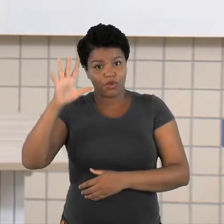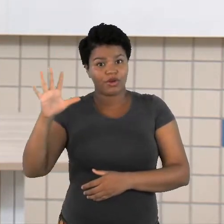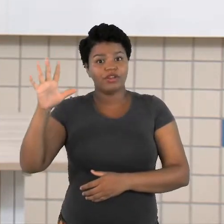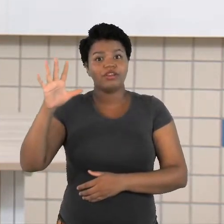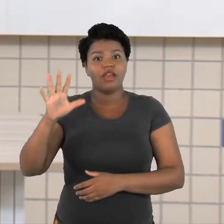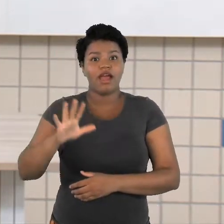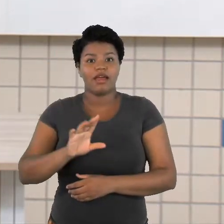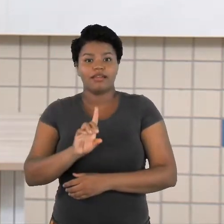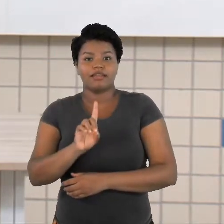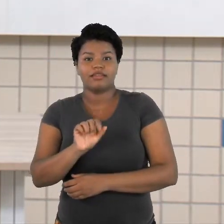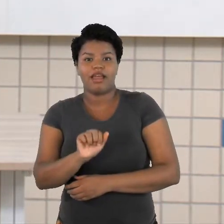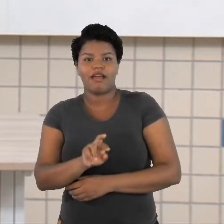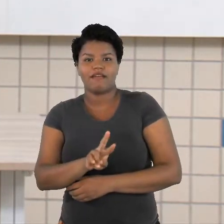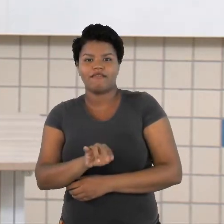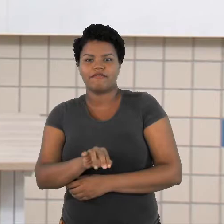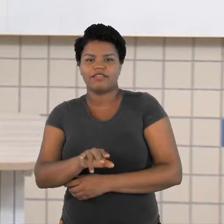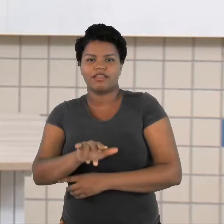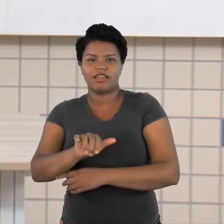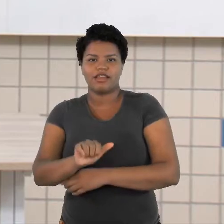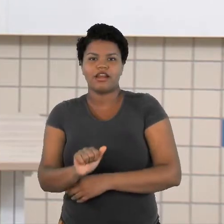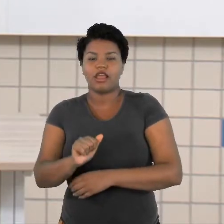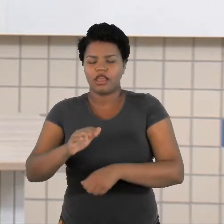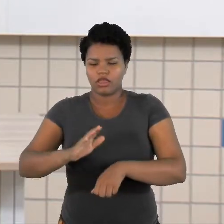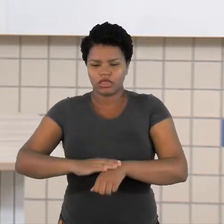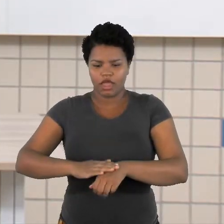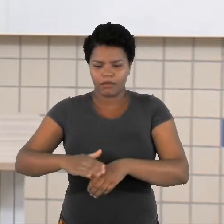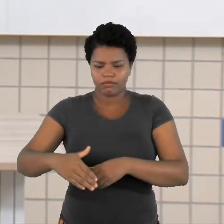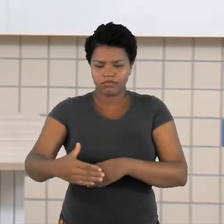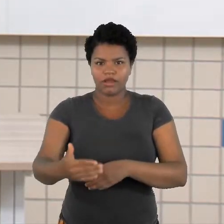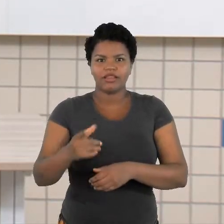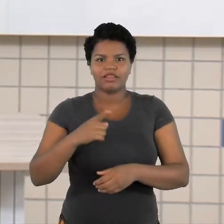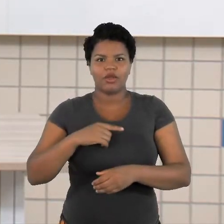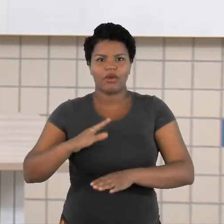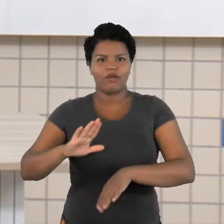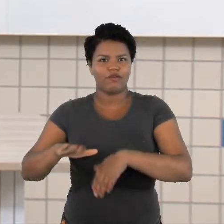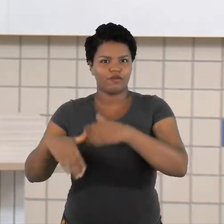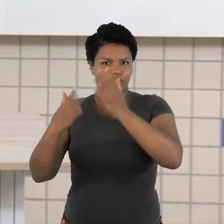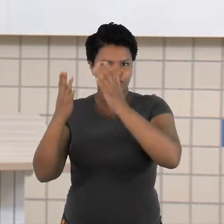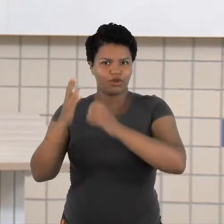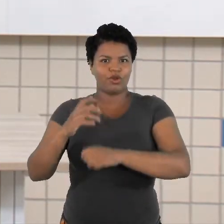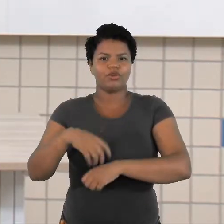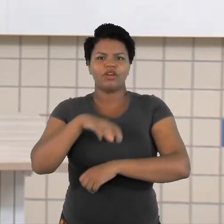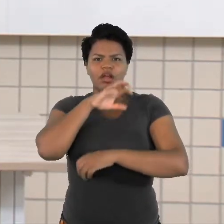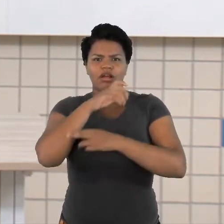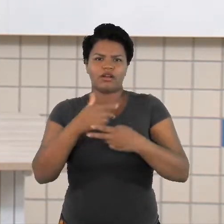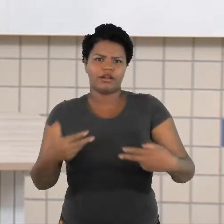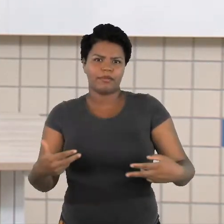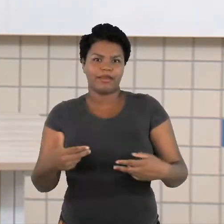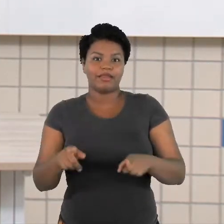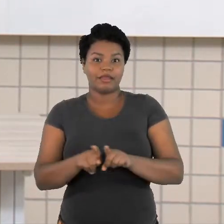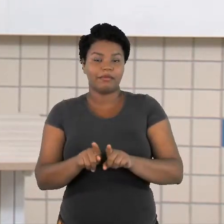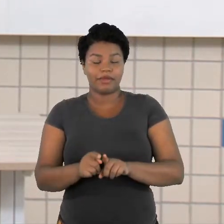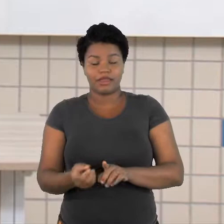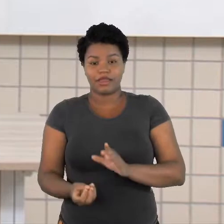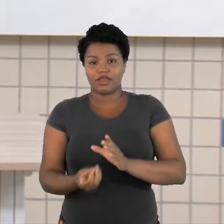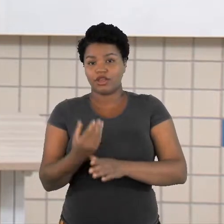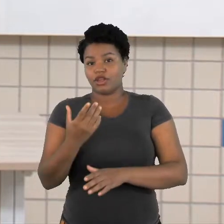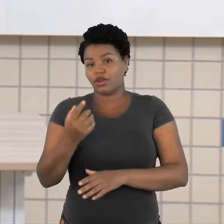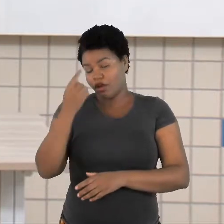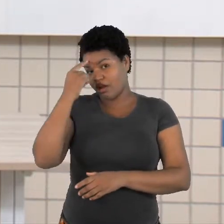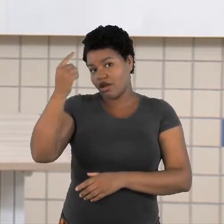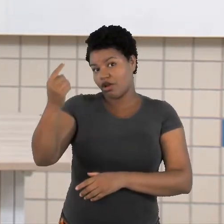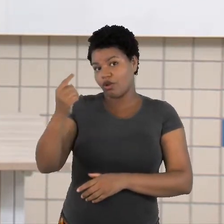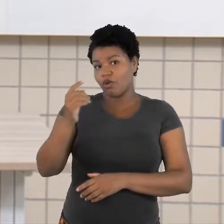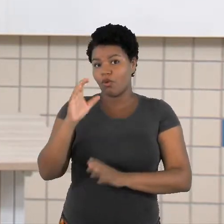uma evolução dos animais. Criou até um conceito de que o homem ele teria também